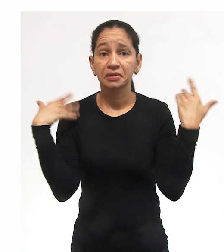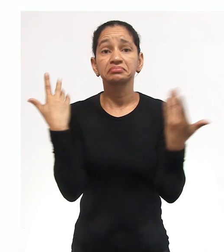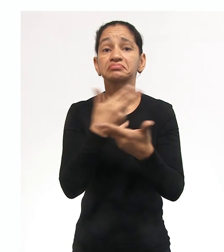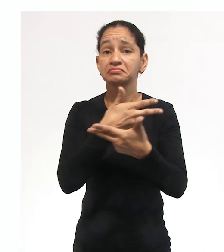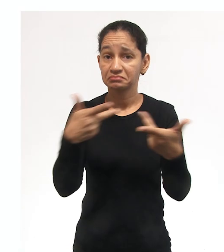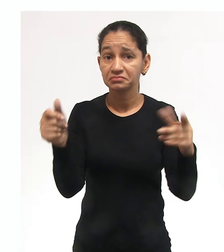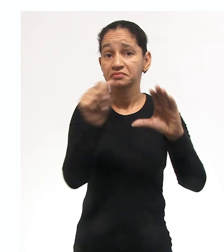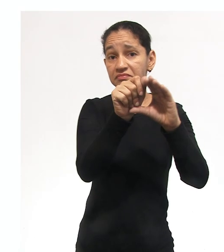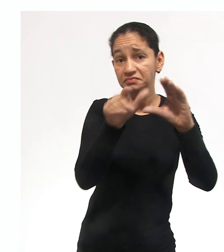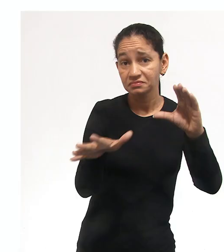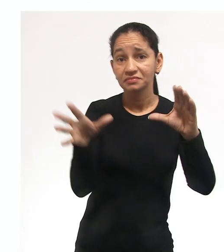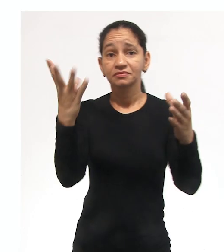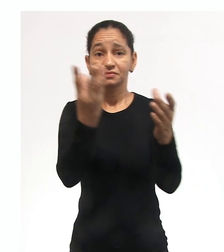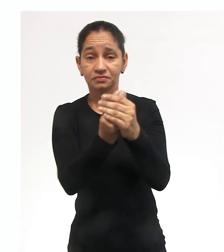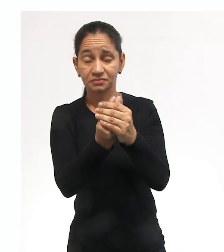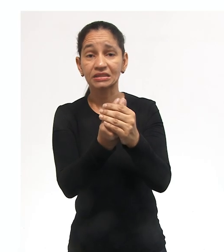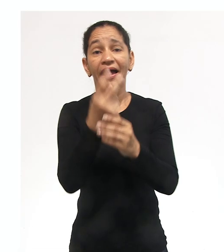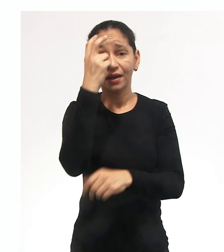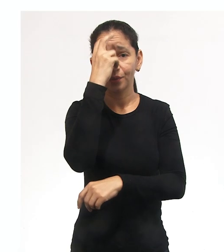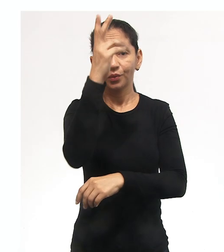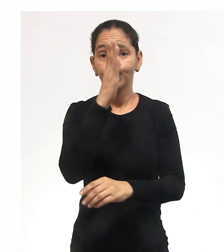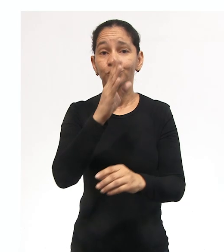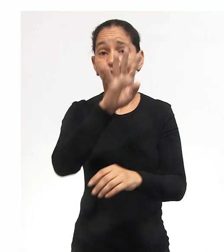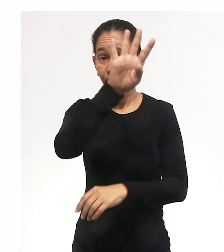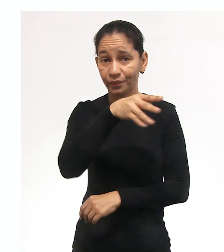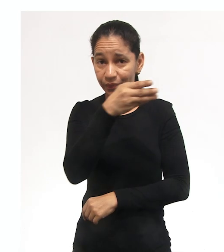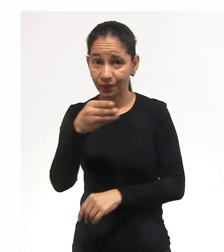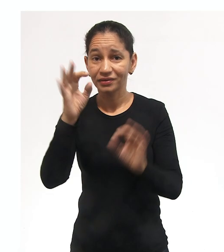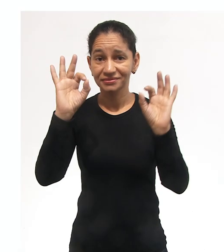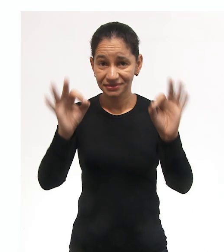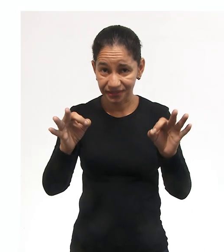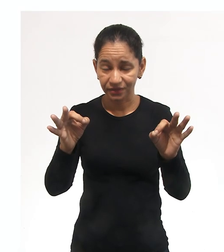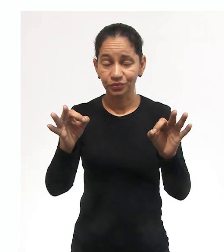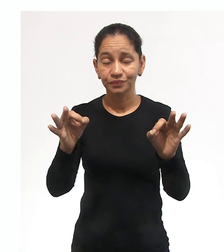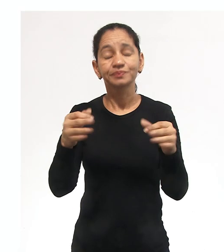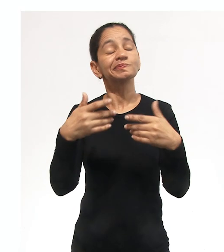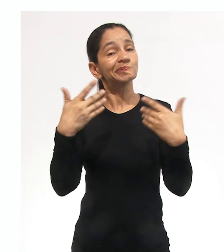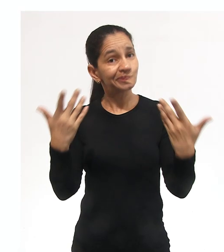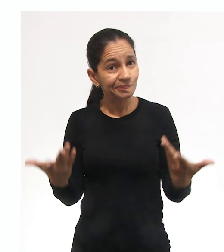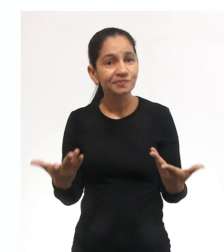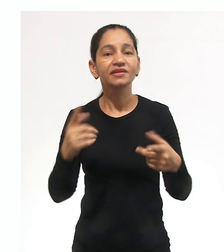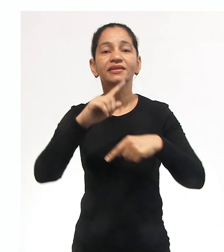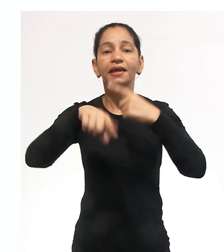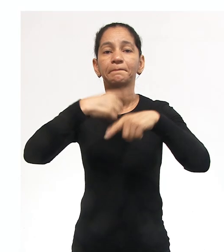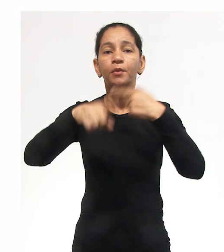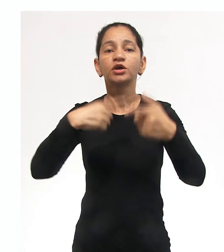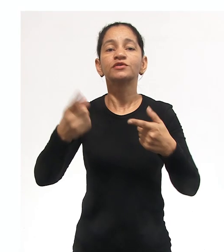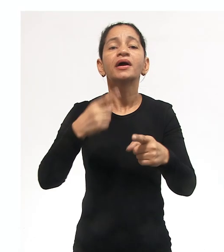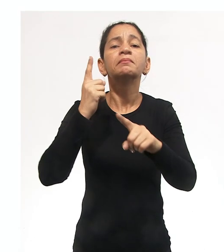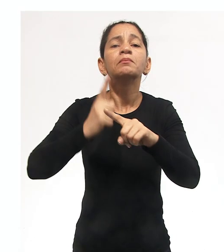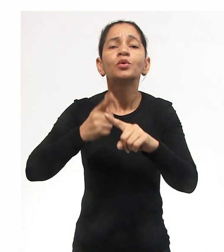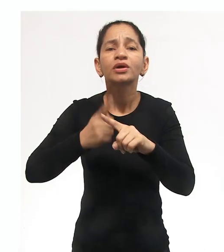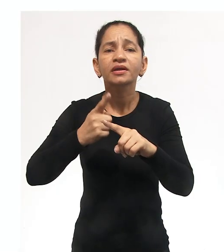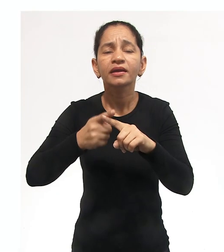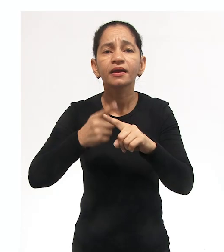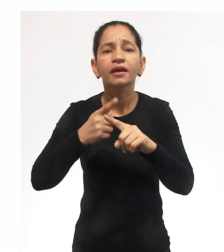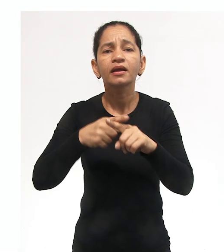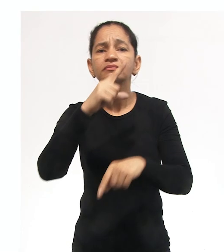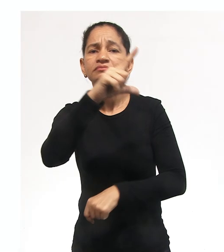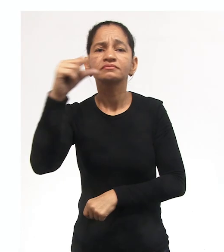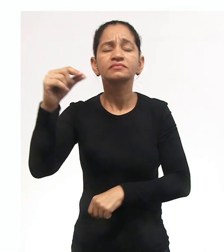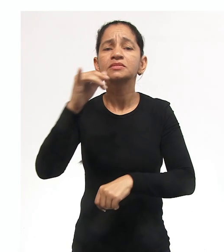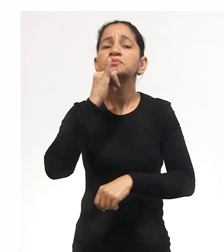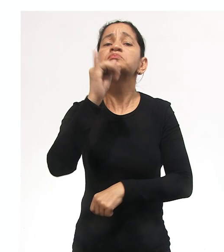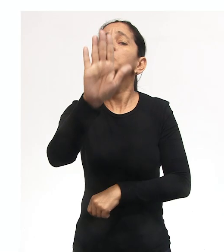citar aspectos culturais relacionados a esses pontos. E aí você também vai justificar por que